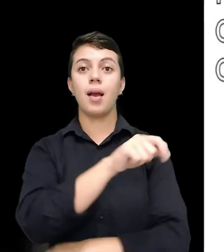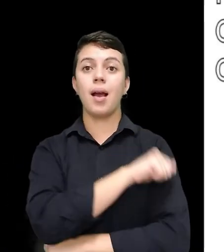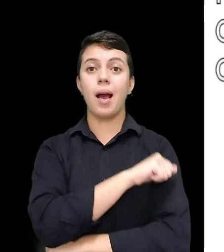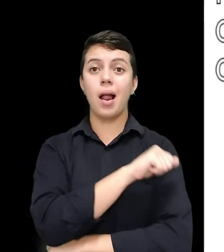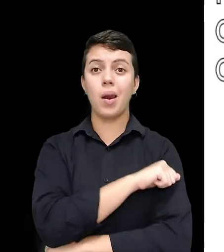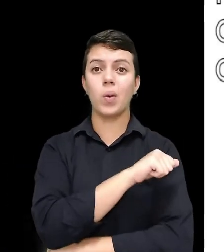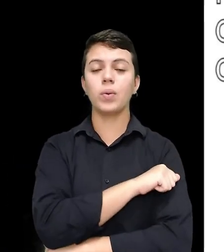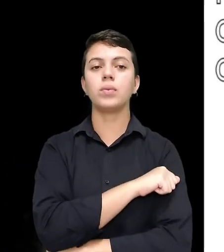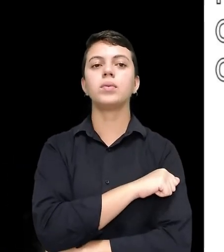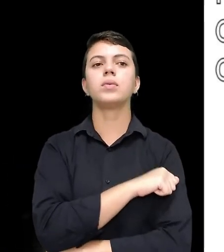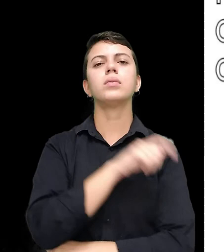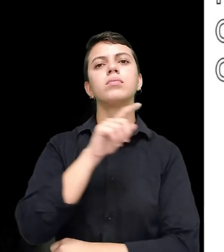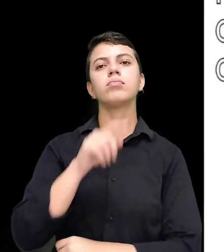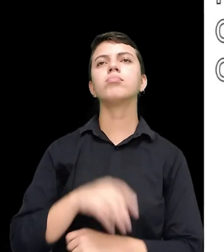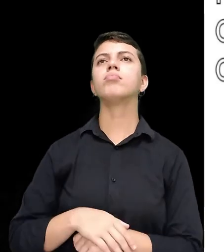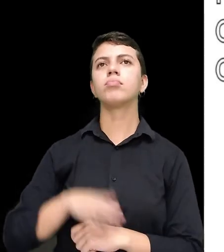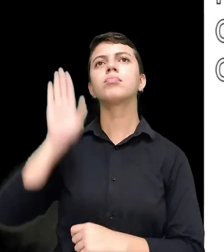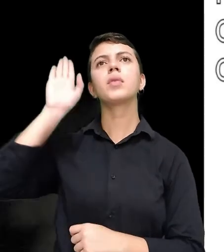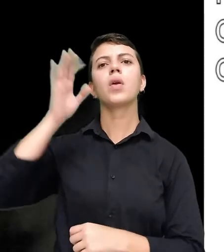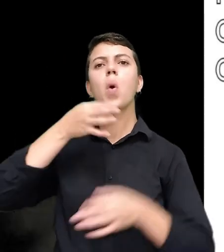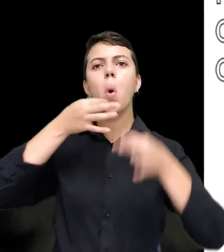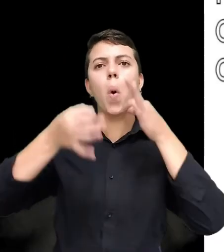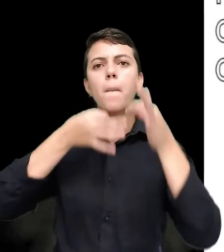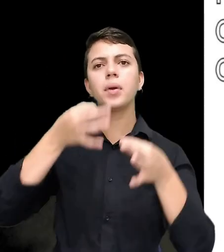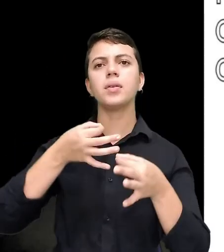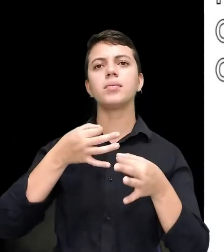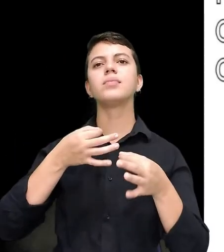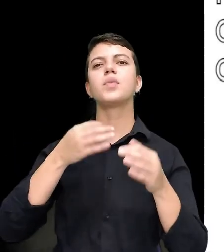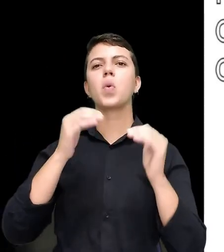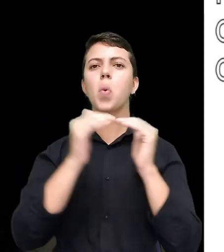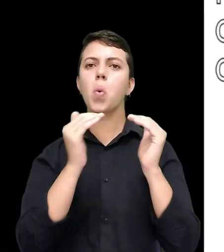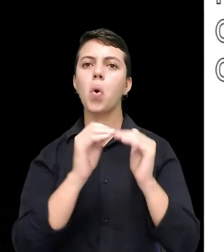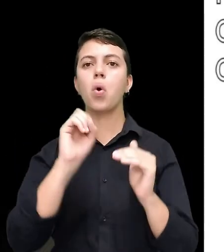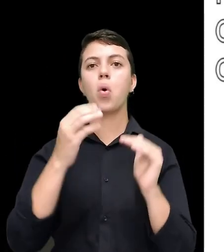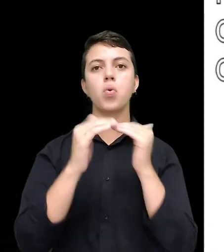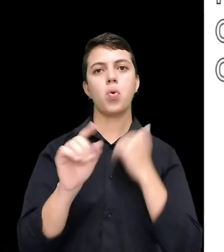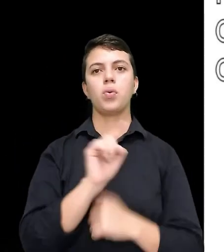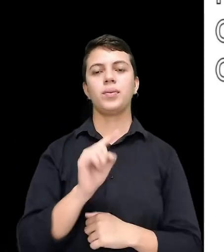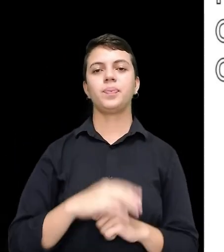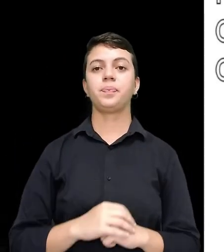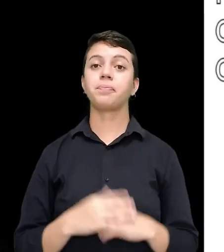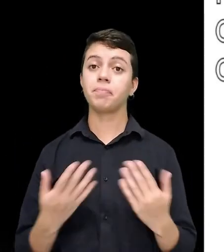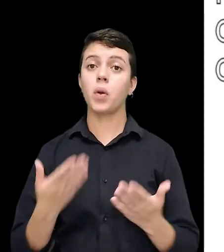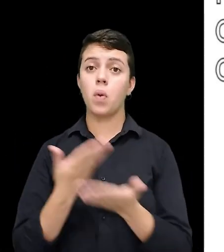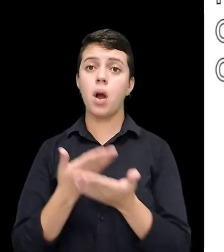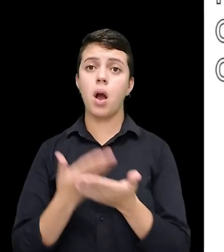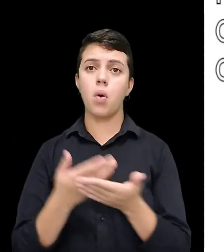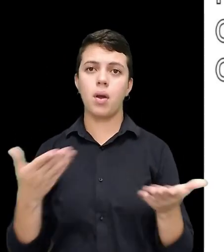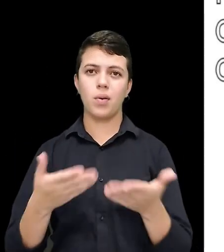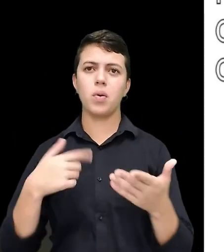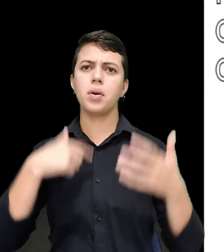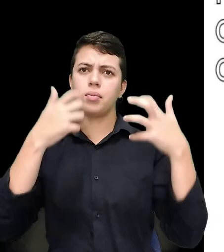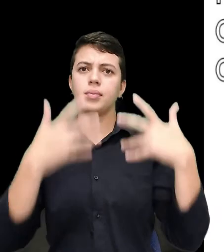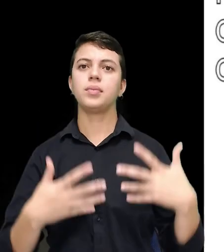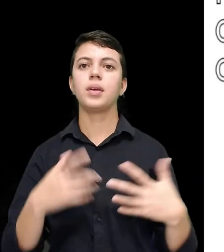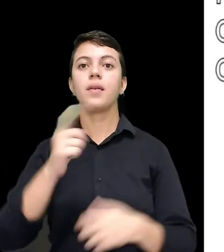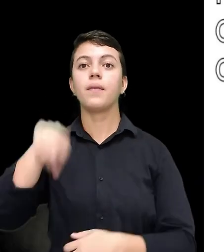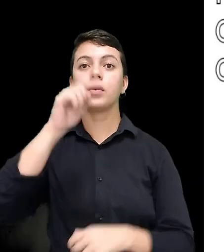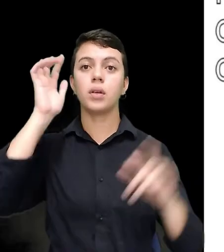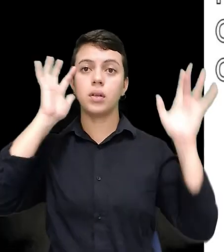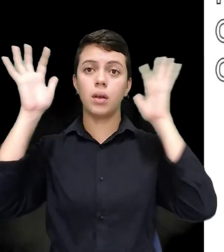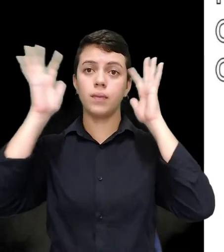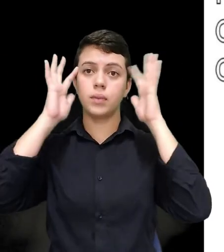longa essa nossa aula, esses são alguns aspectos que a gente precisa pensar a respeito dessas pedagogias,